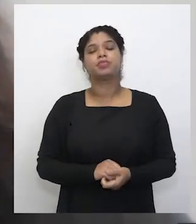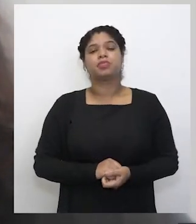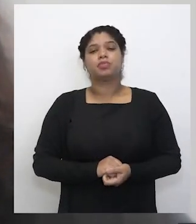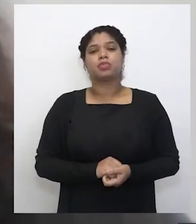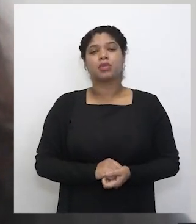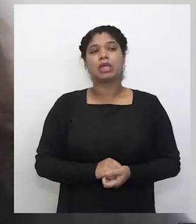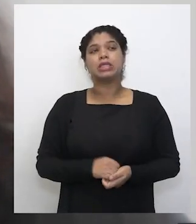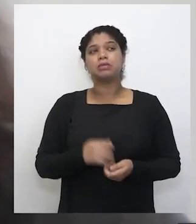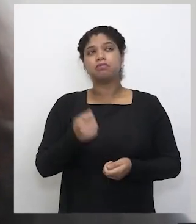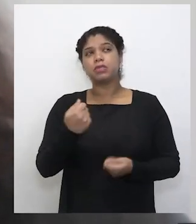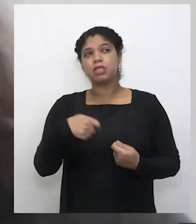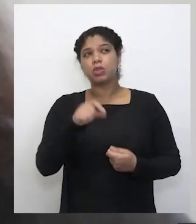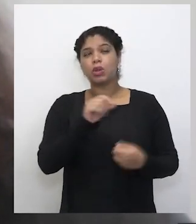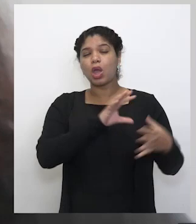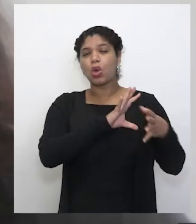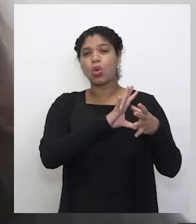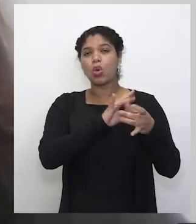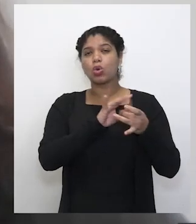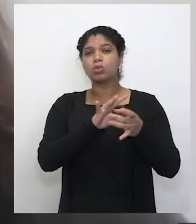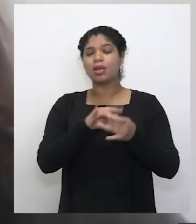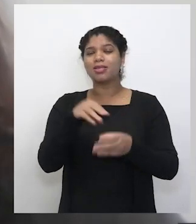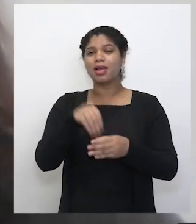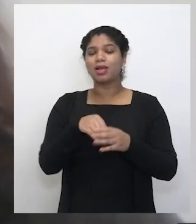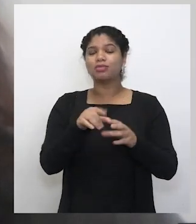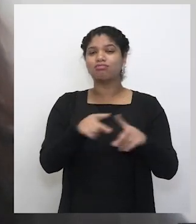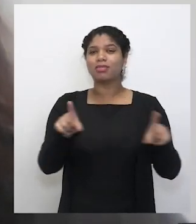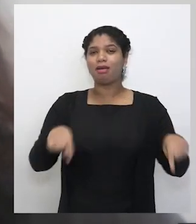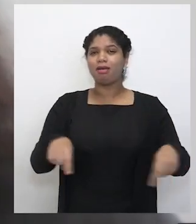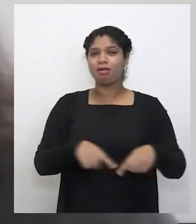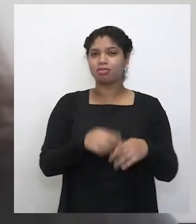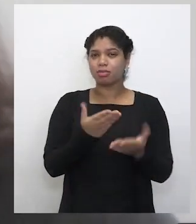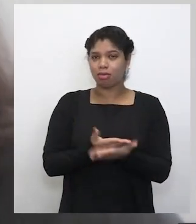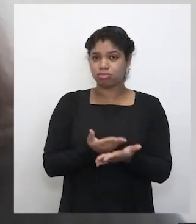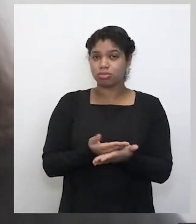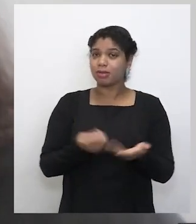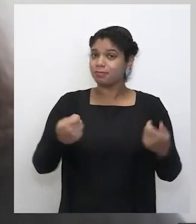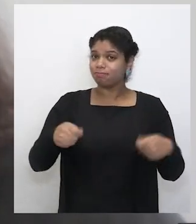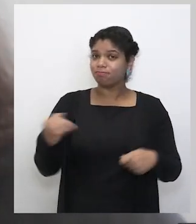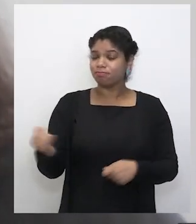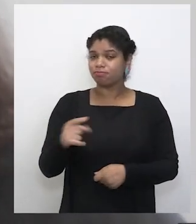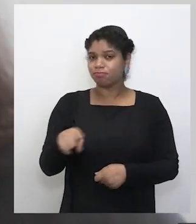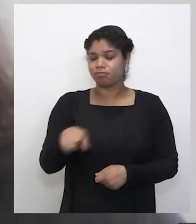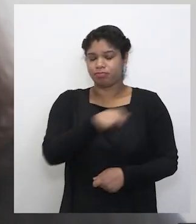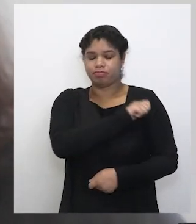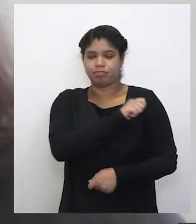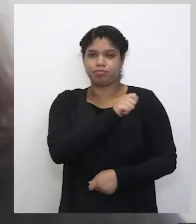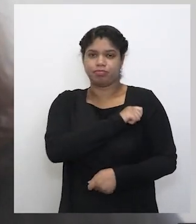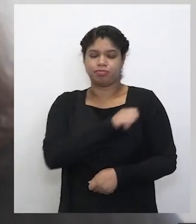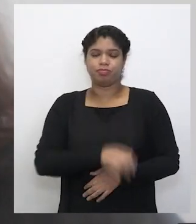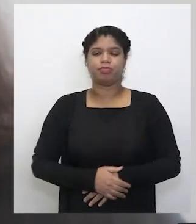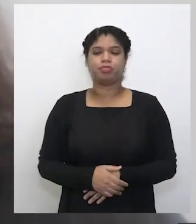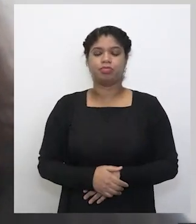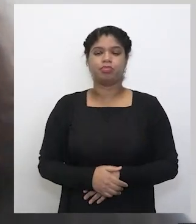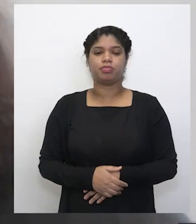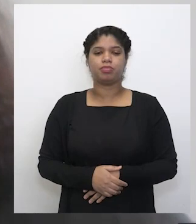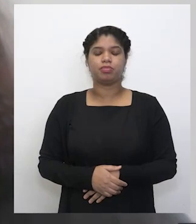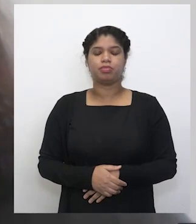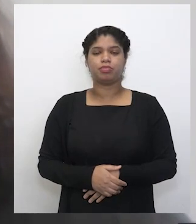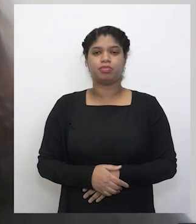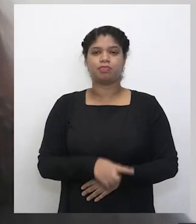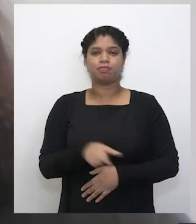do contexto que eles vivem, inserido no que eles vivem, né, na realidade deles.